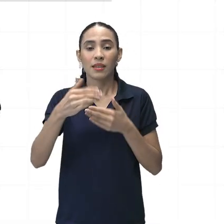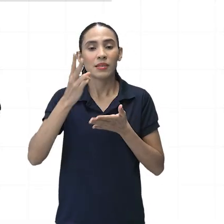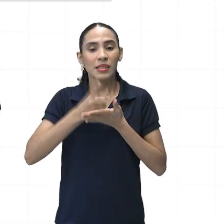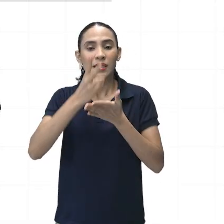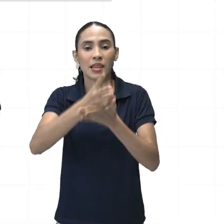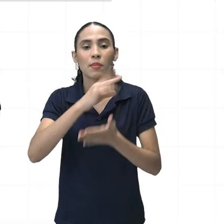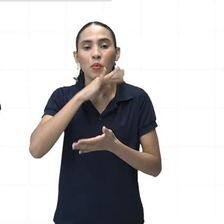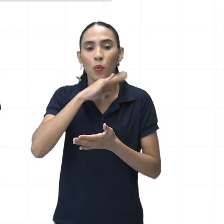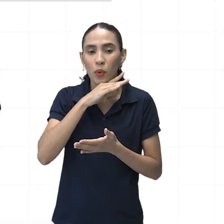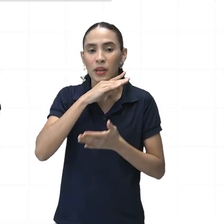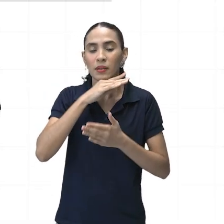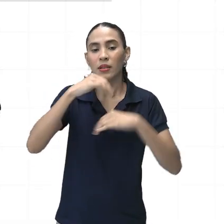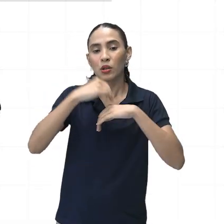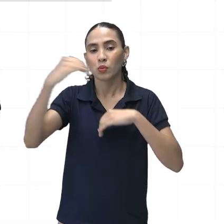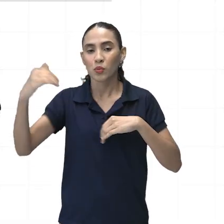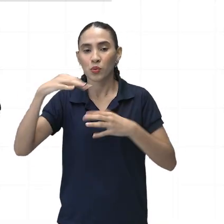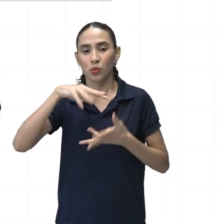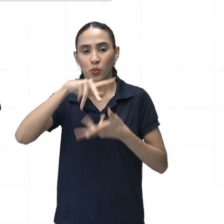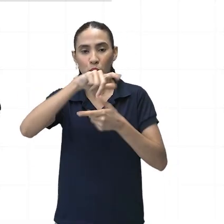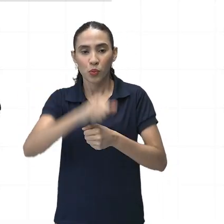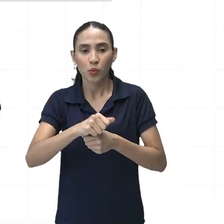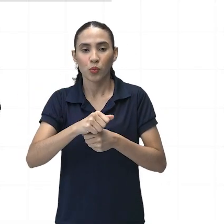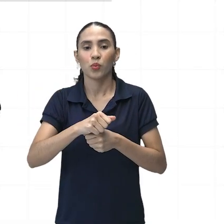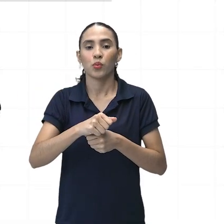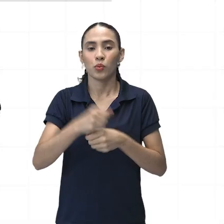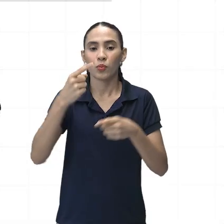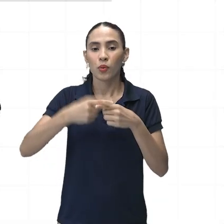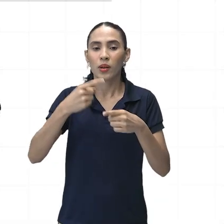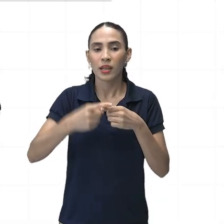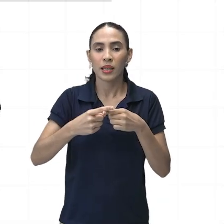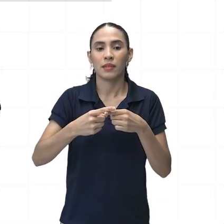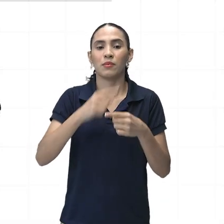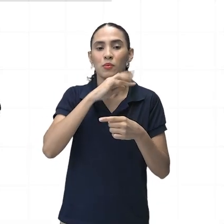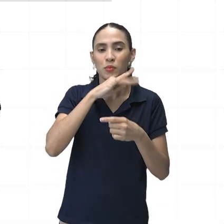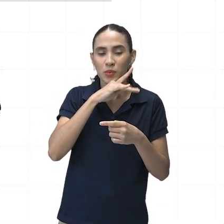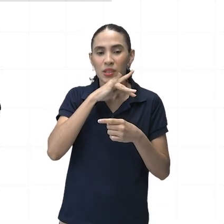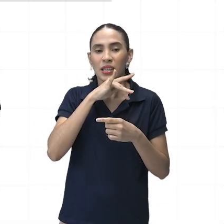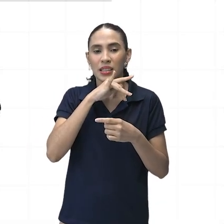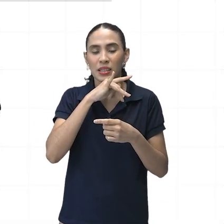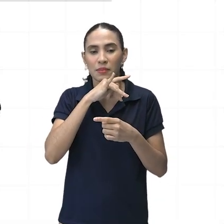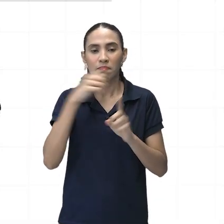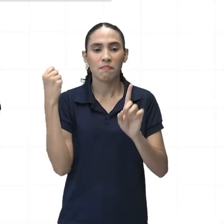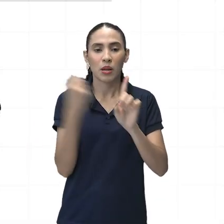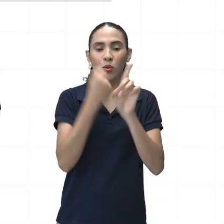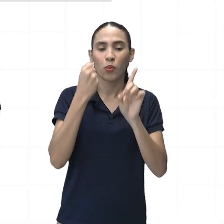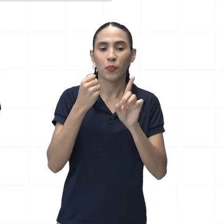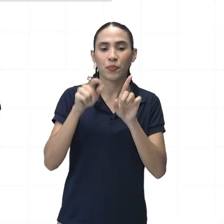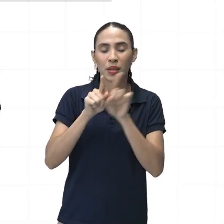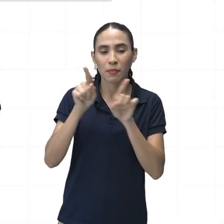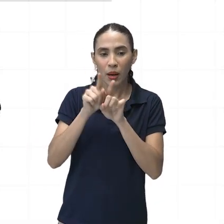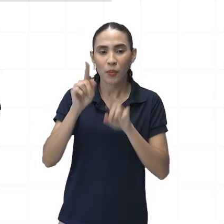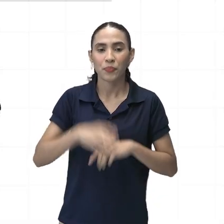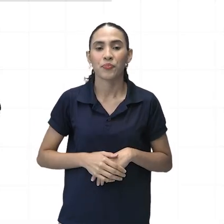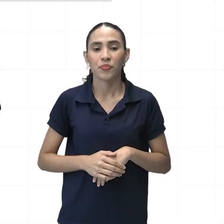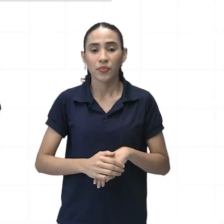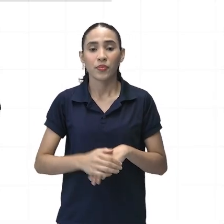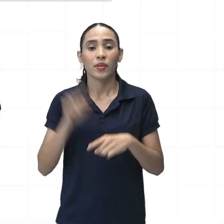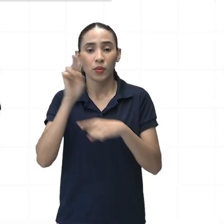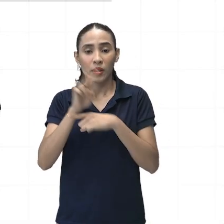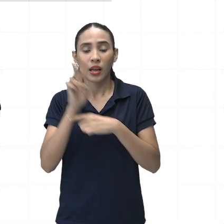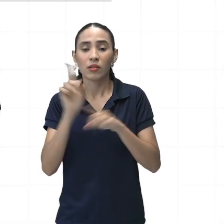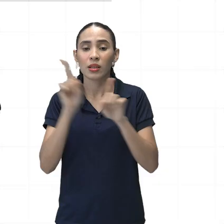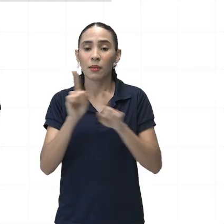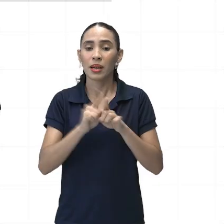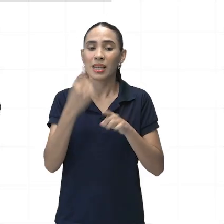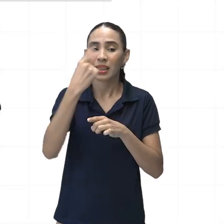e expulso da terra, que abriu sua boca para beber de tua mão o sangue do teu irmão. Quando a cultivares, ela